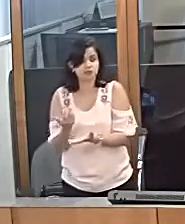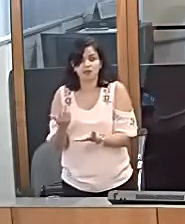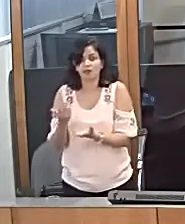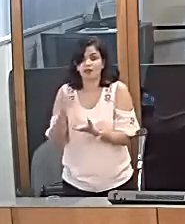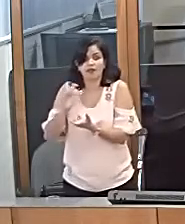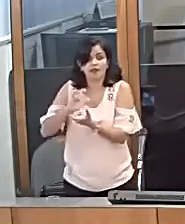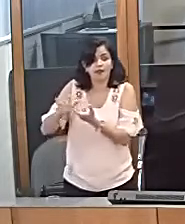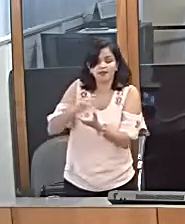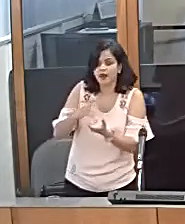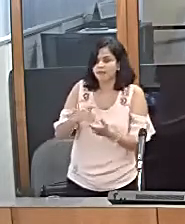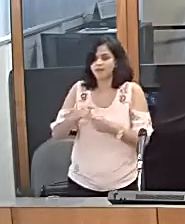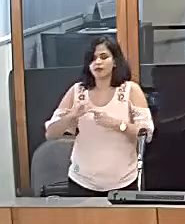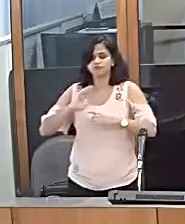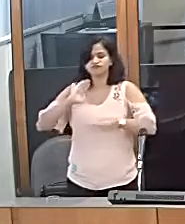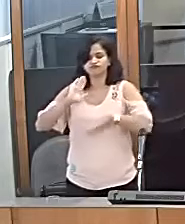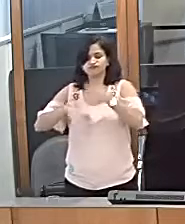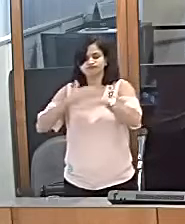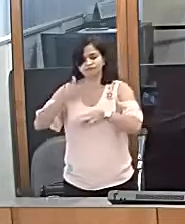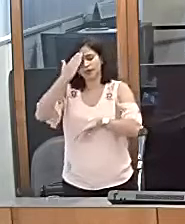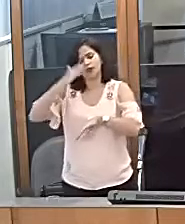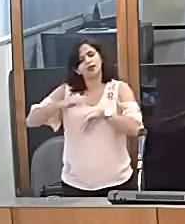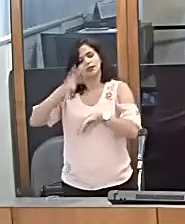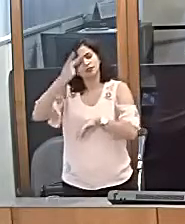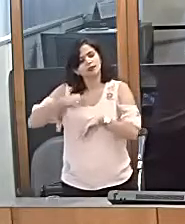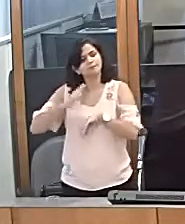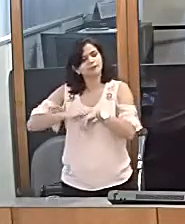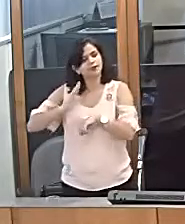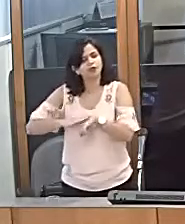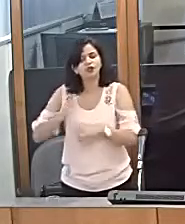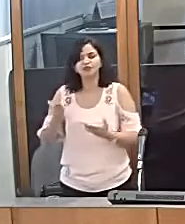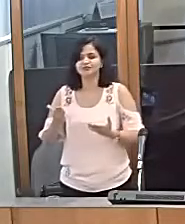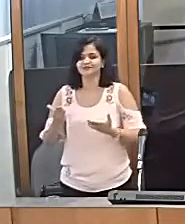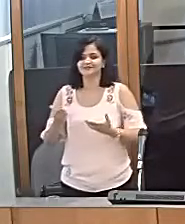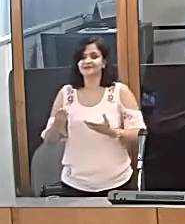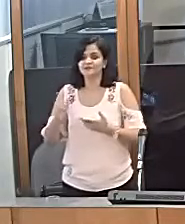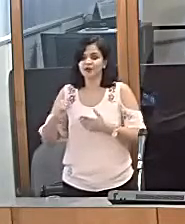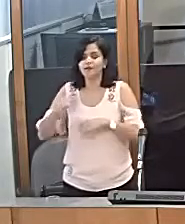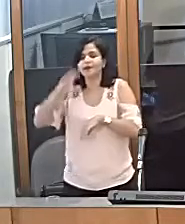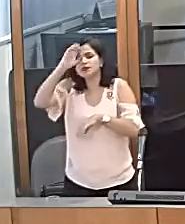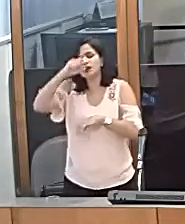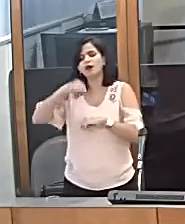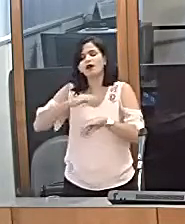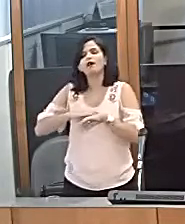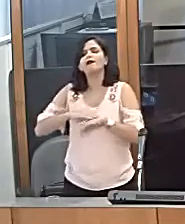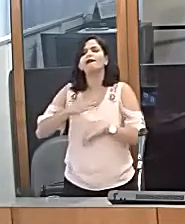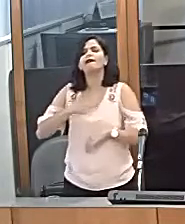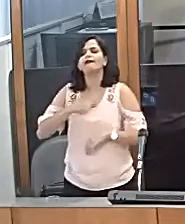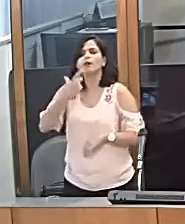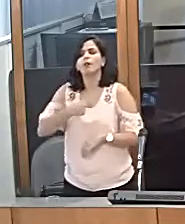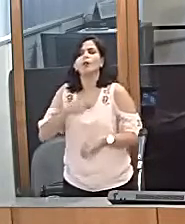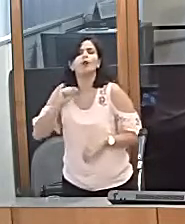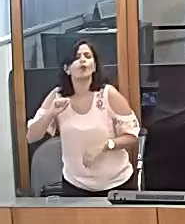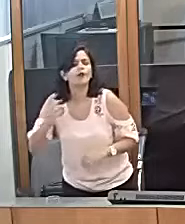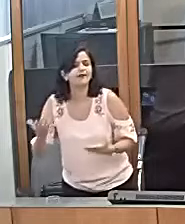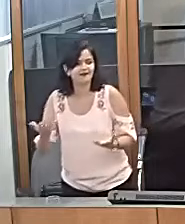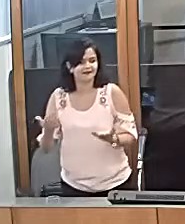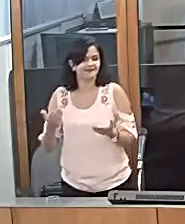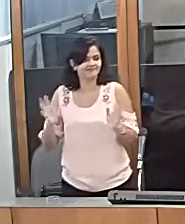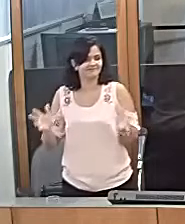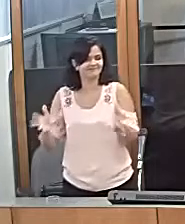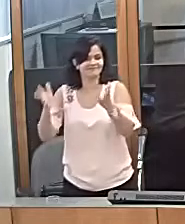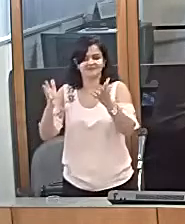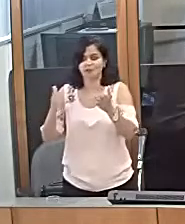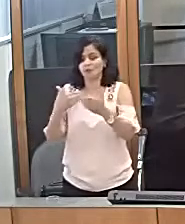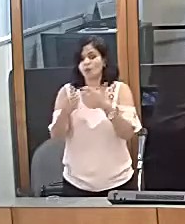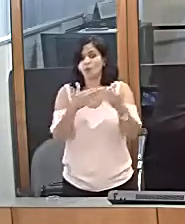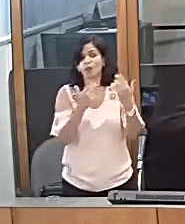de verdade uma alfabetização e um letramento e autonomia da criança surda, para que a criança surda possa